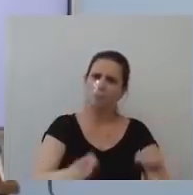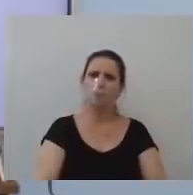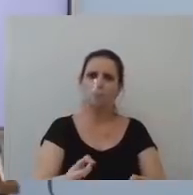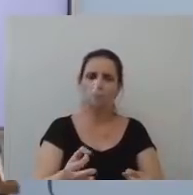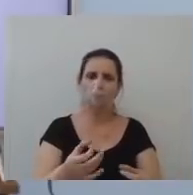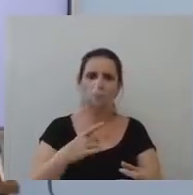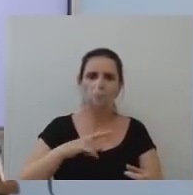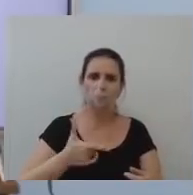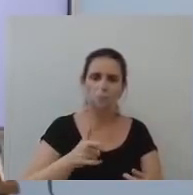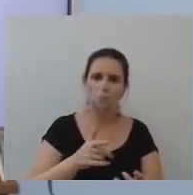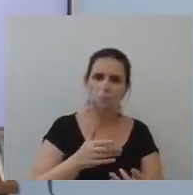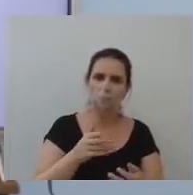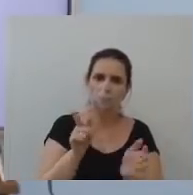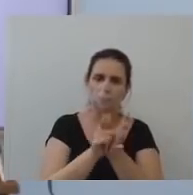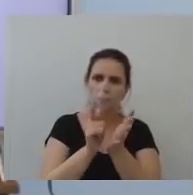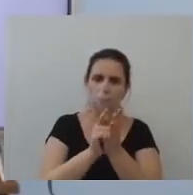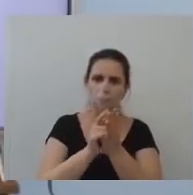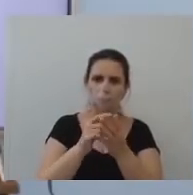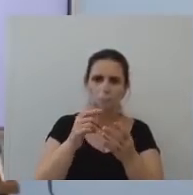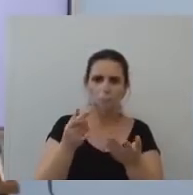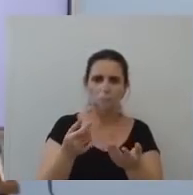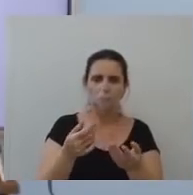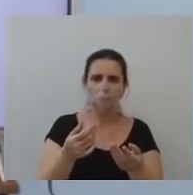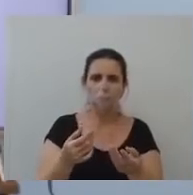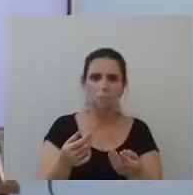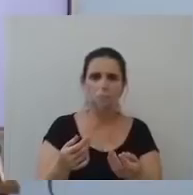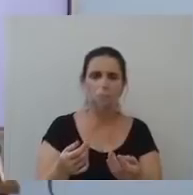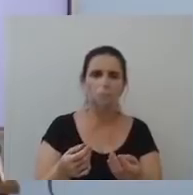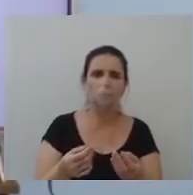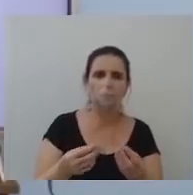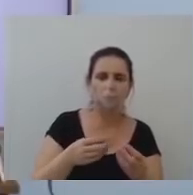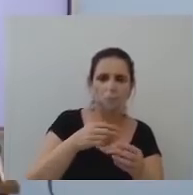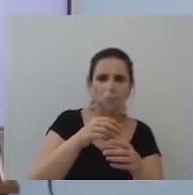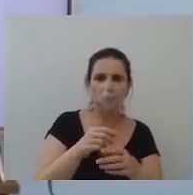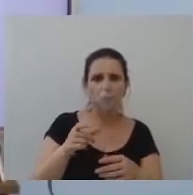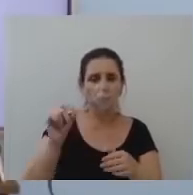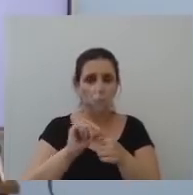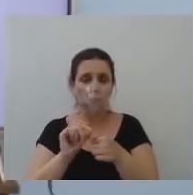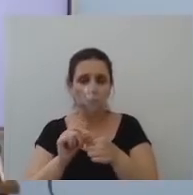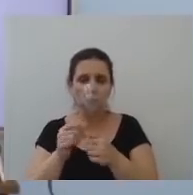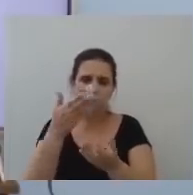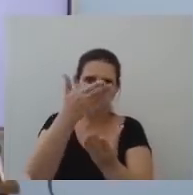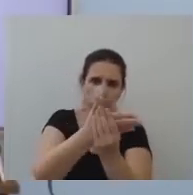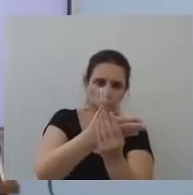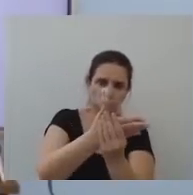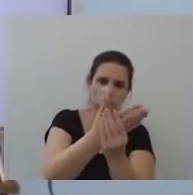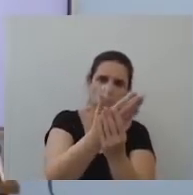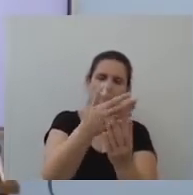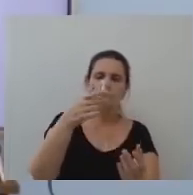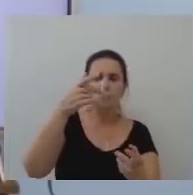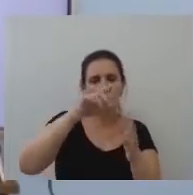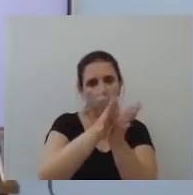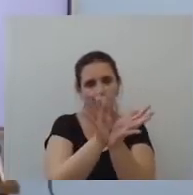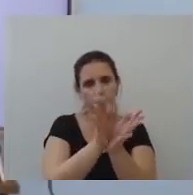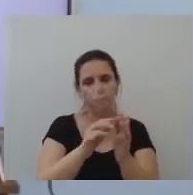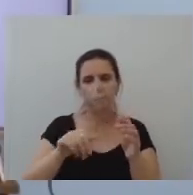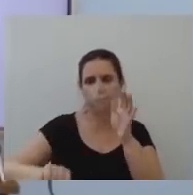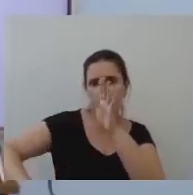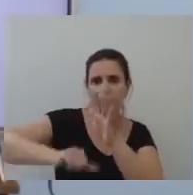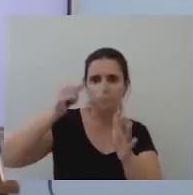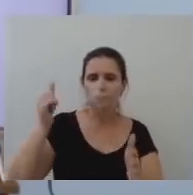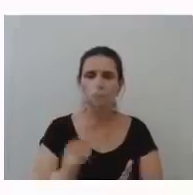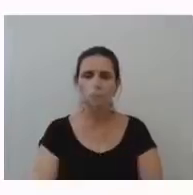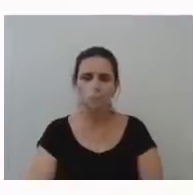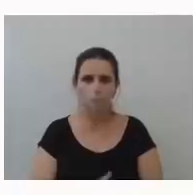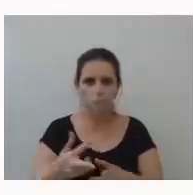porque não tinha papel higiênico na minha casa, né? Assim, sobrando que eu pudesse tirar, tá certo? Então o que é que você vai fazer? Em primeiro lugar, você